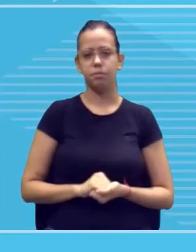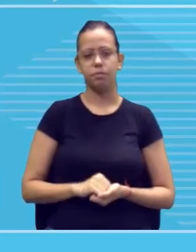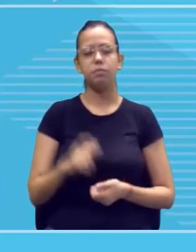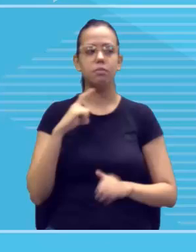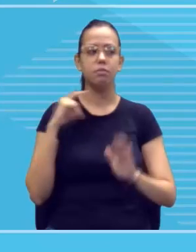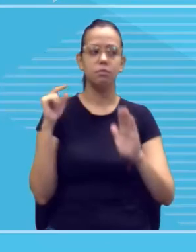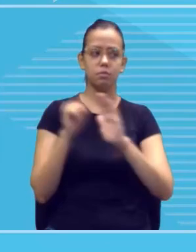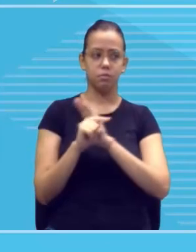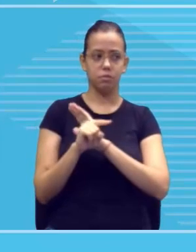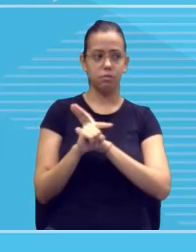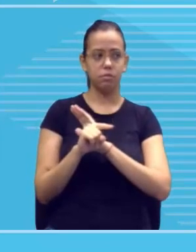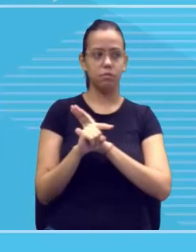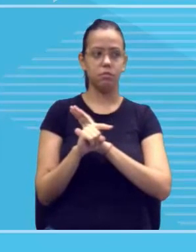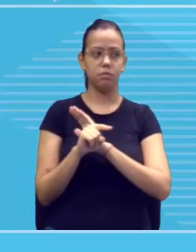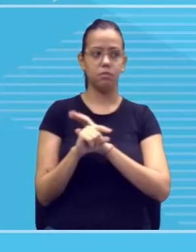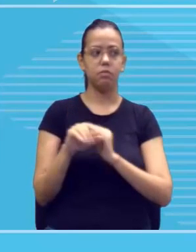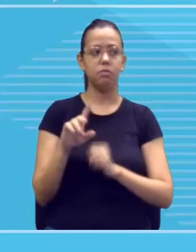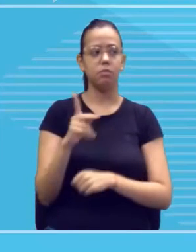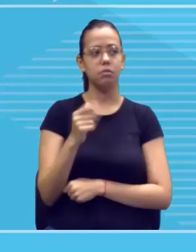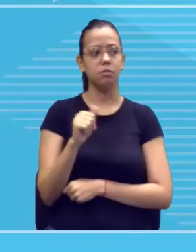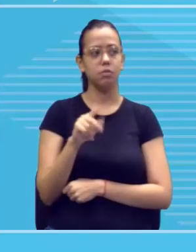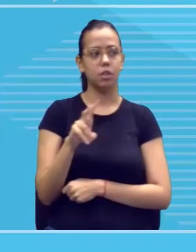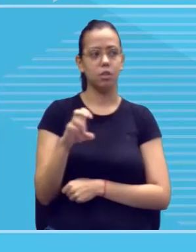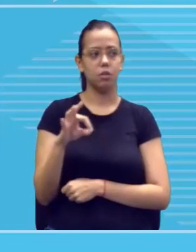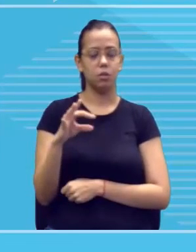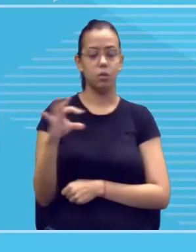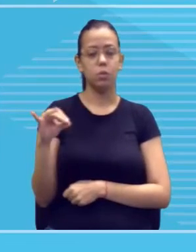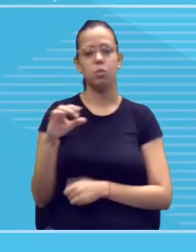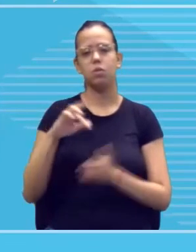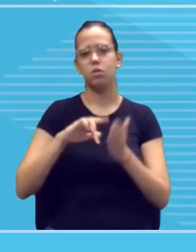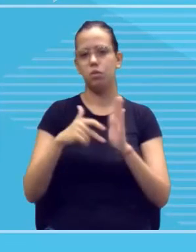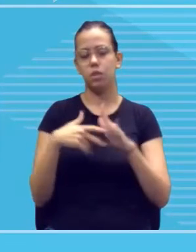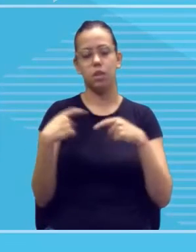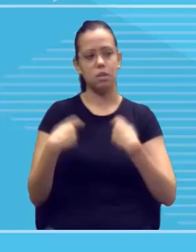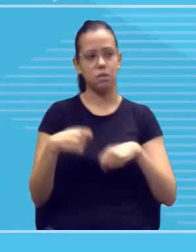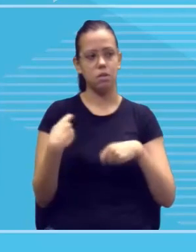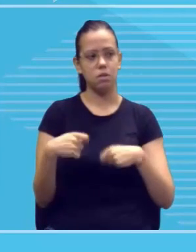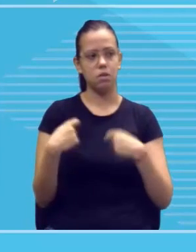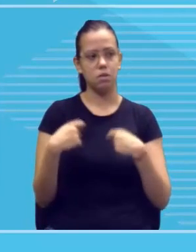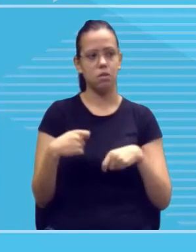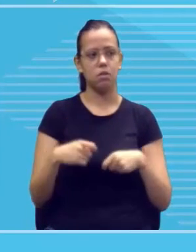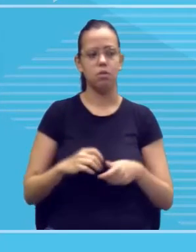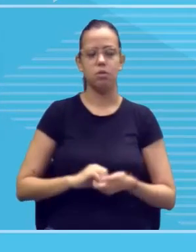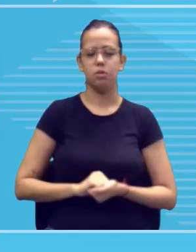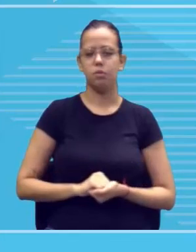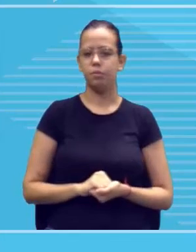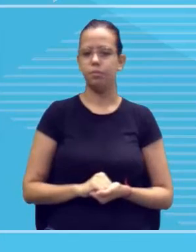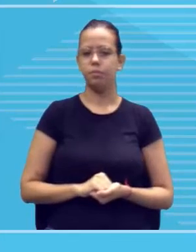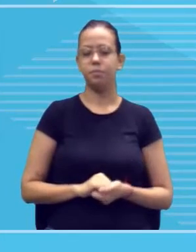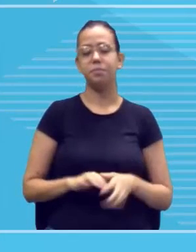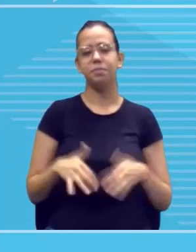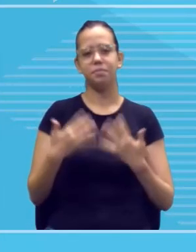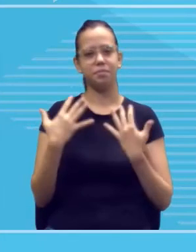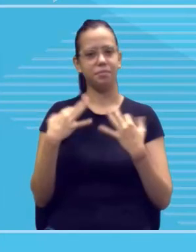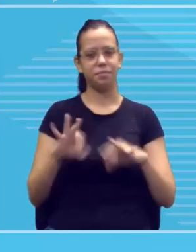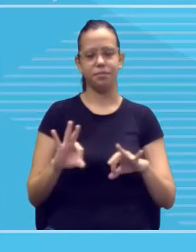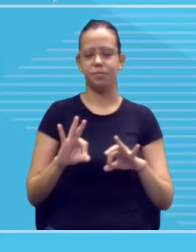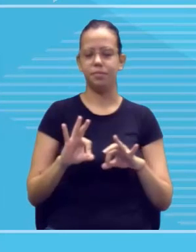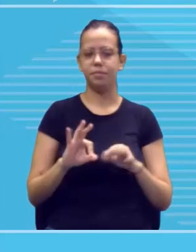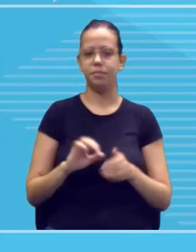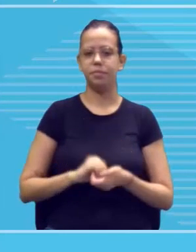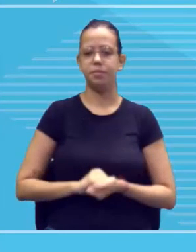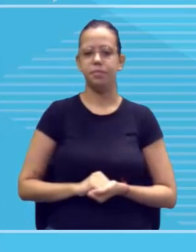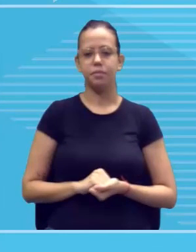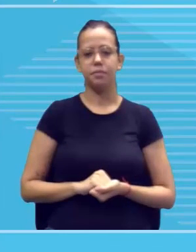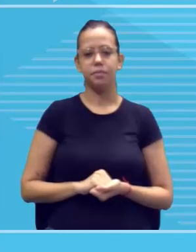ela precisa se refletiu a ideia de necessidade de precisa tá corretíssimo viu Tá certinho